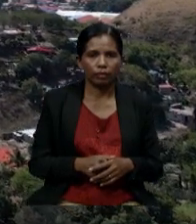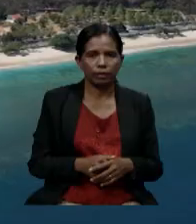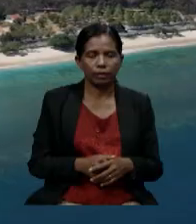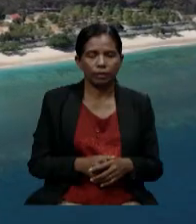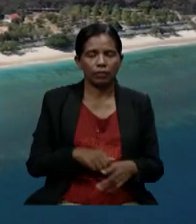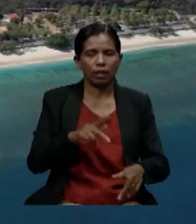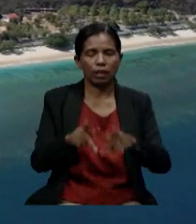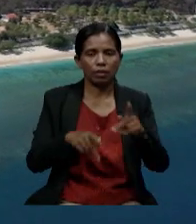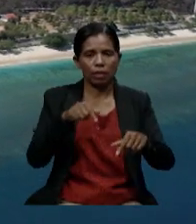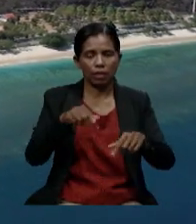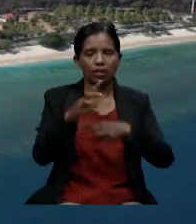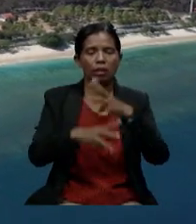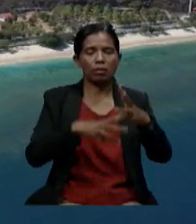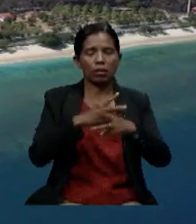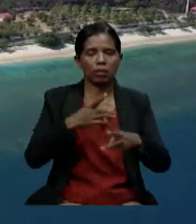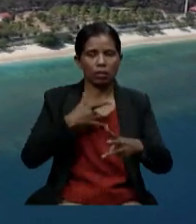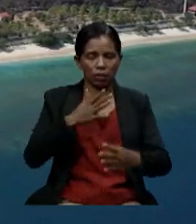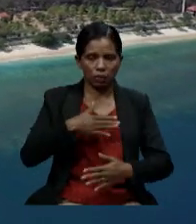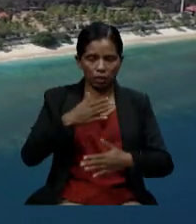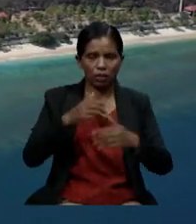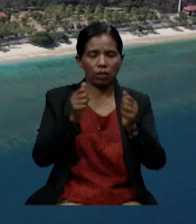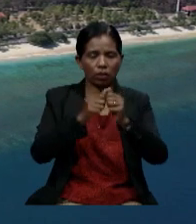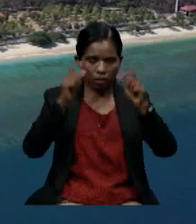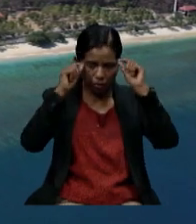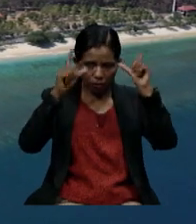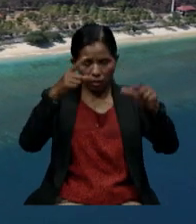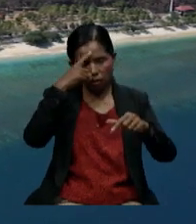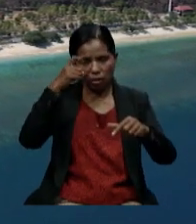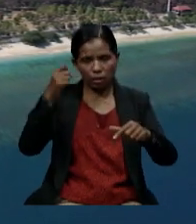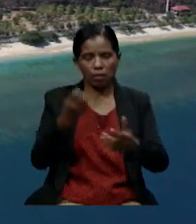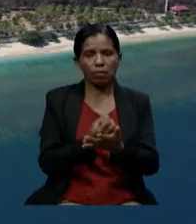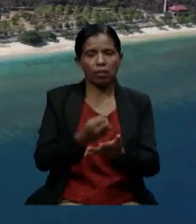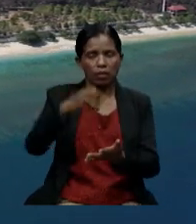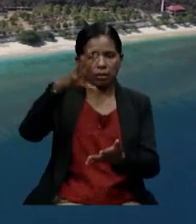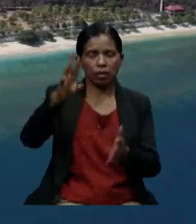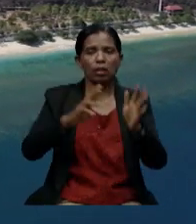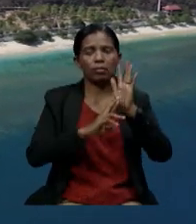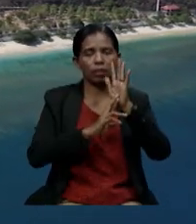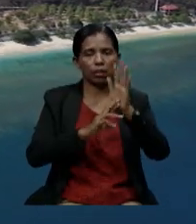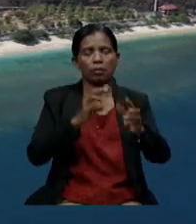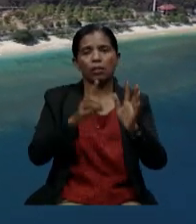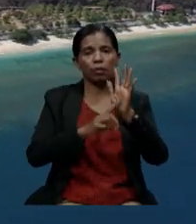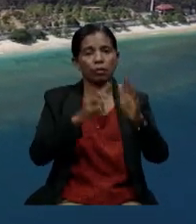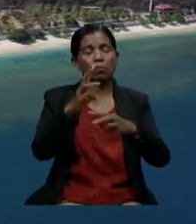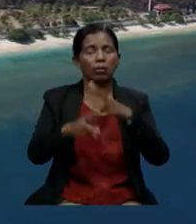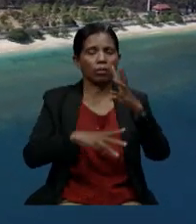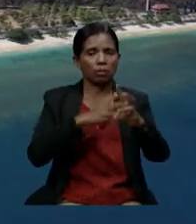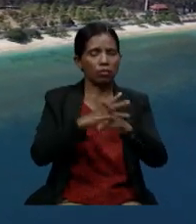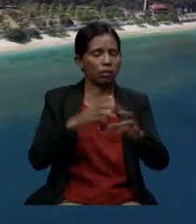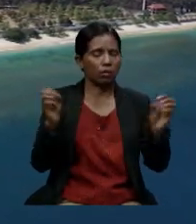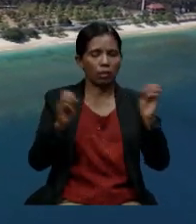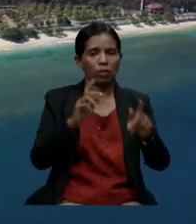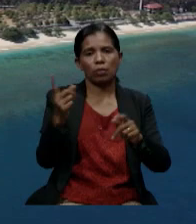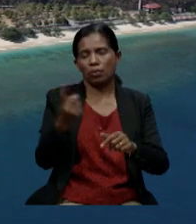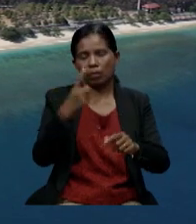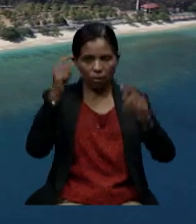Ema ia mundu orgulho ho Timor Leste. Tamba, riku soin ne representa ba mundu tomak laos ba Timor Leste